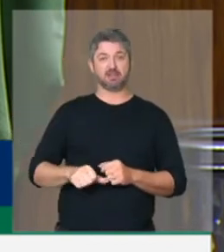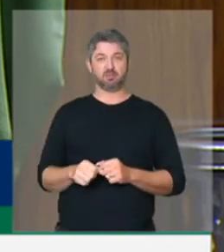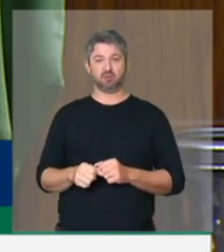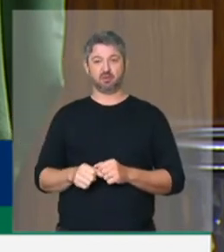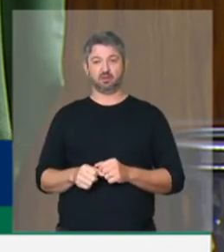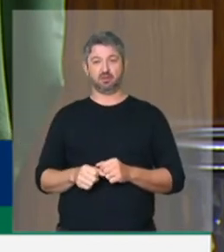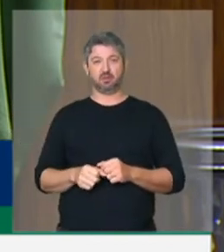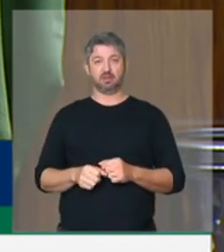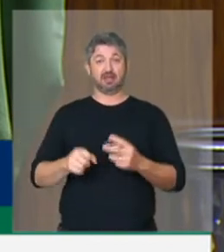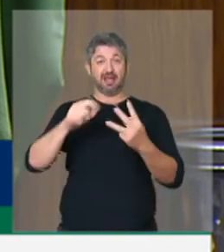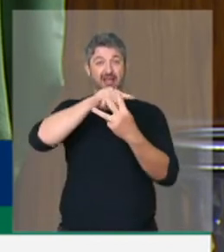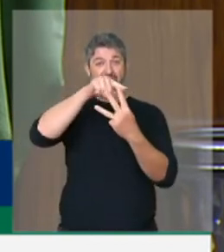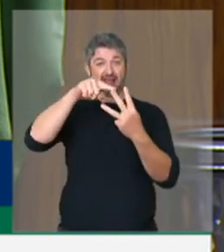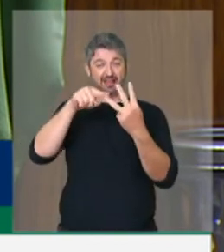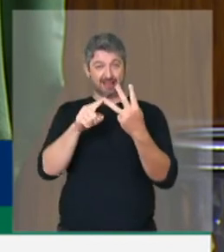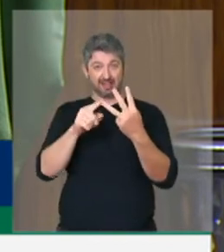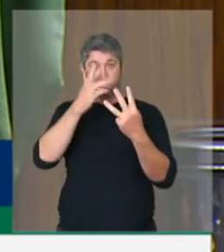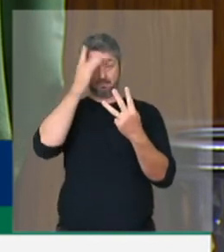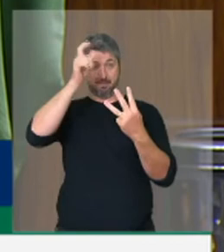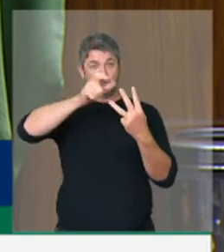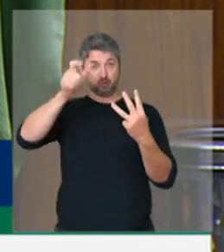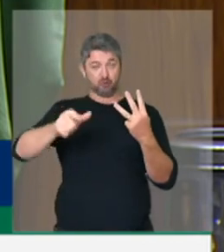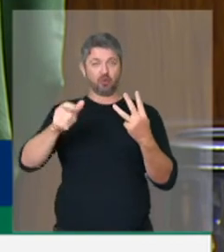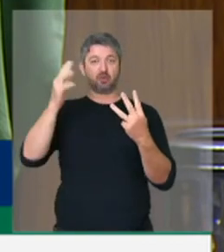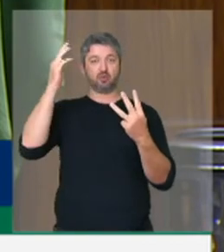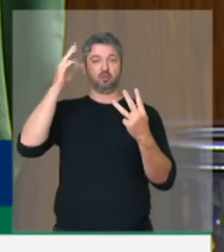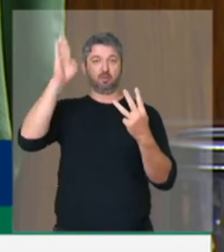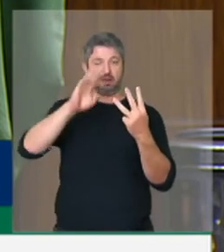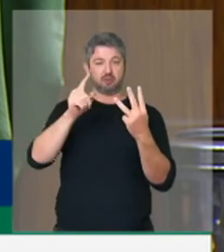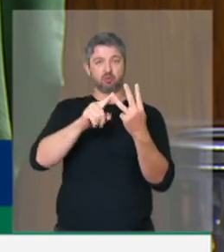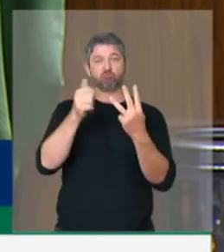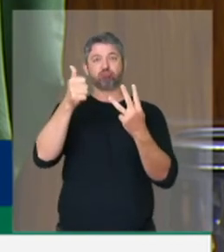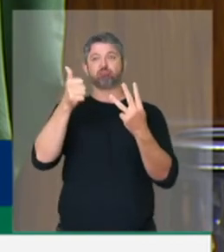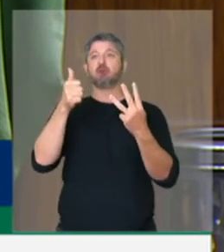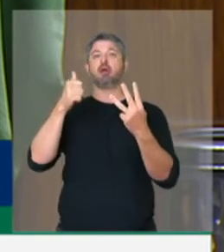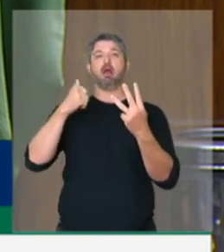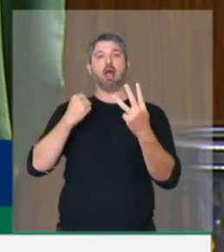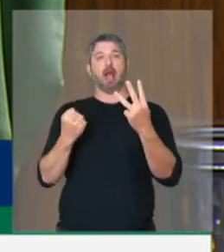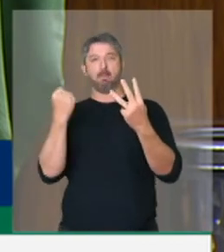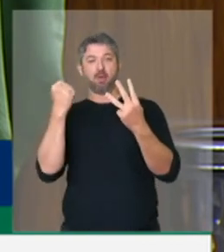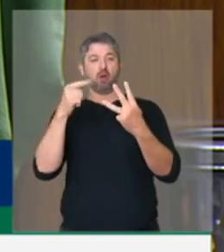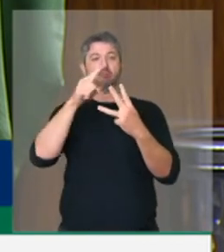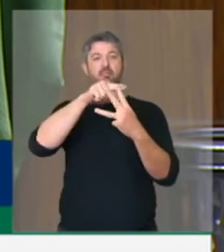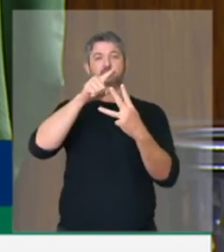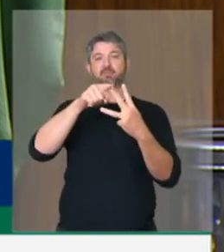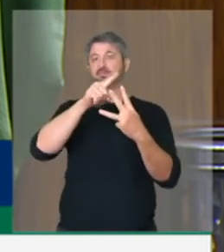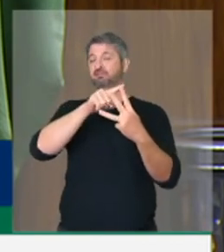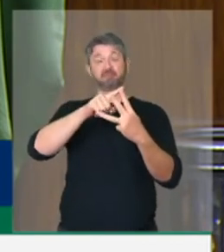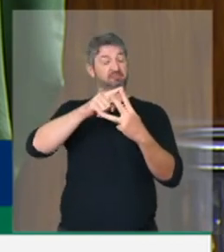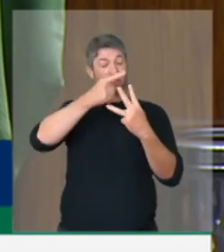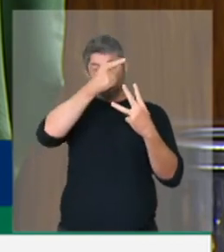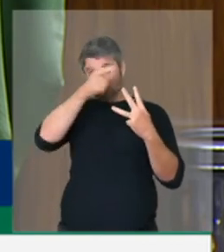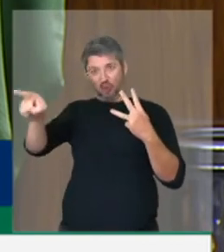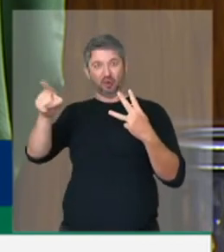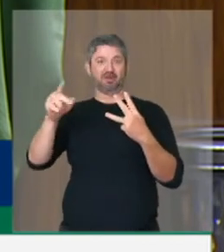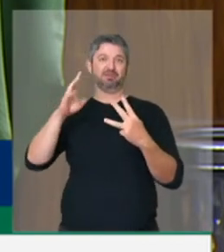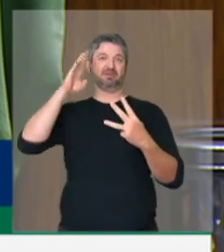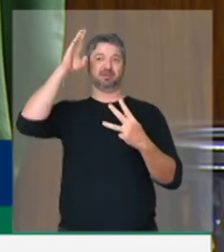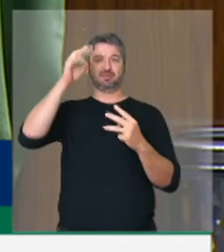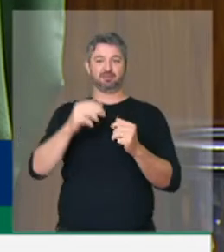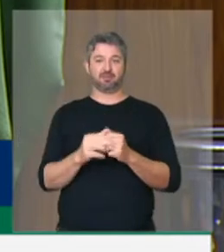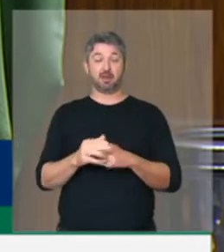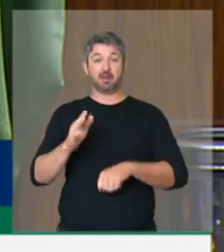2 em cada 3 brasileiros repudiam o comportamento do presidente como presidente da República. A coisa